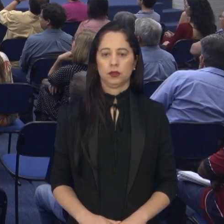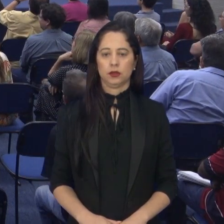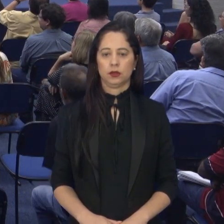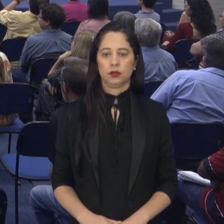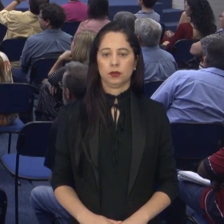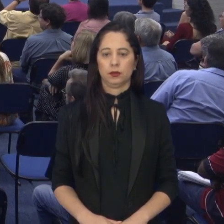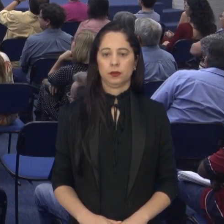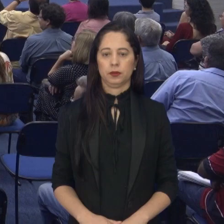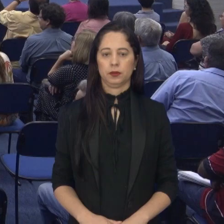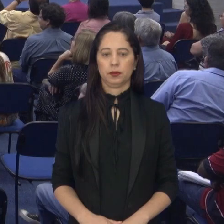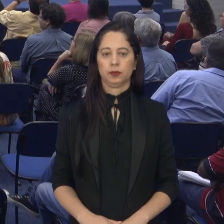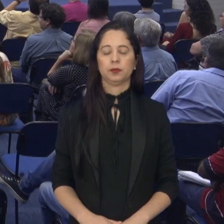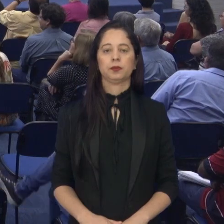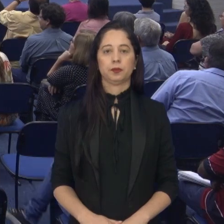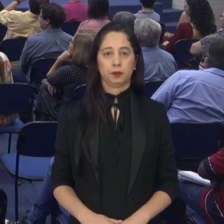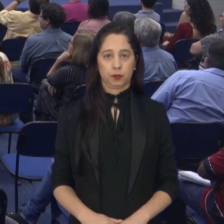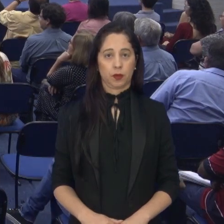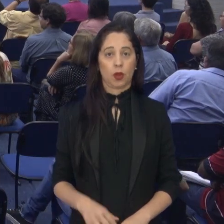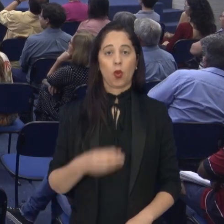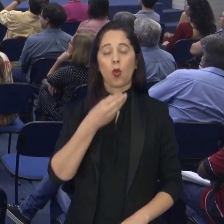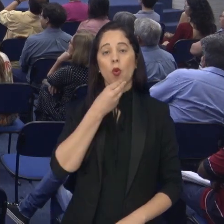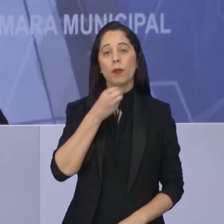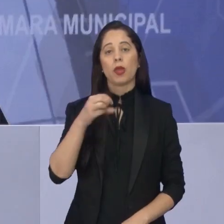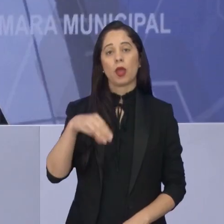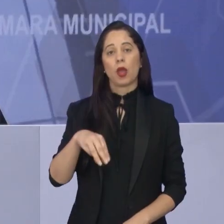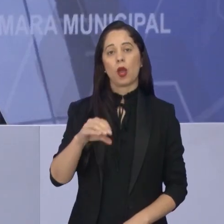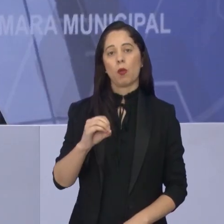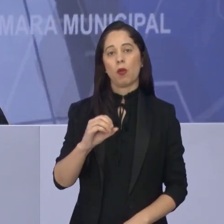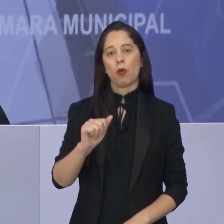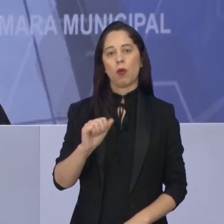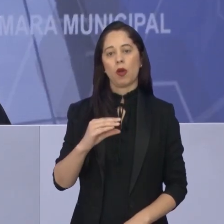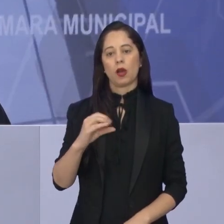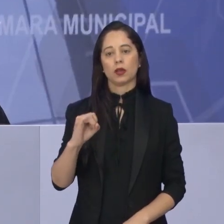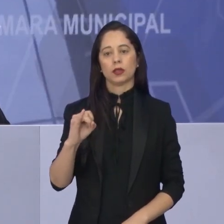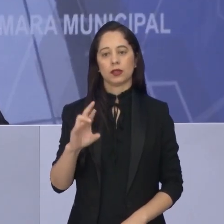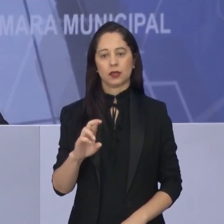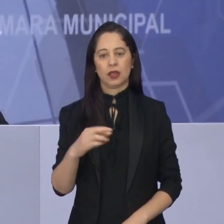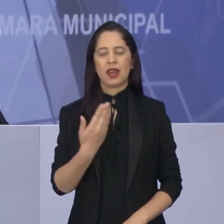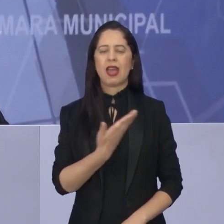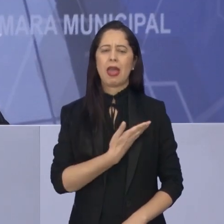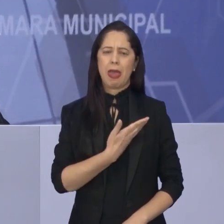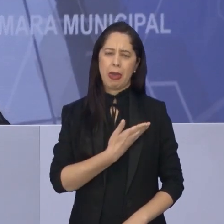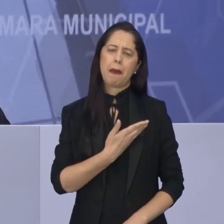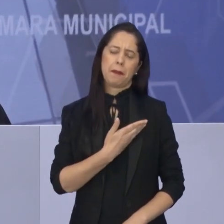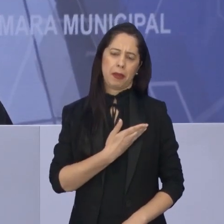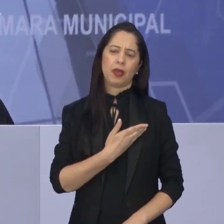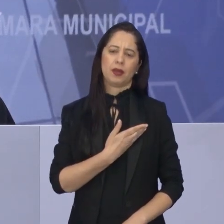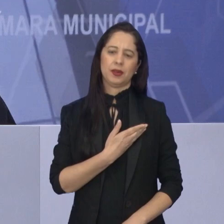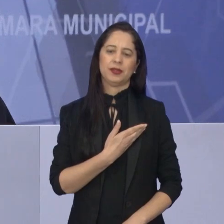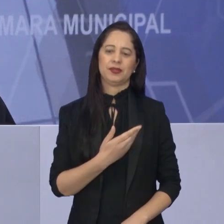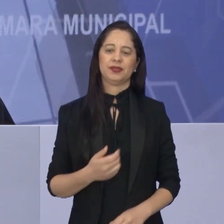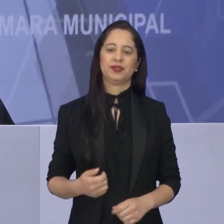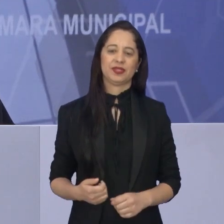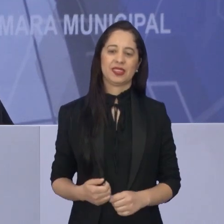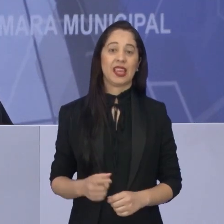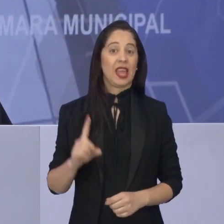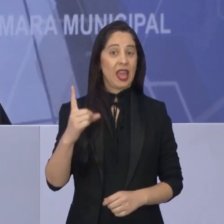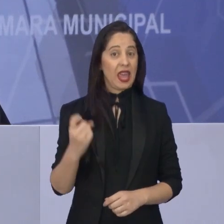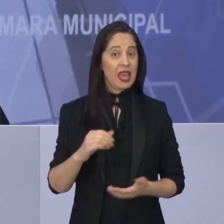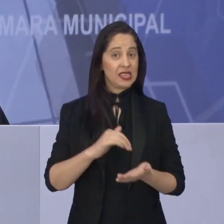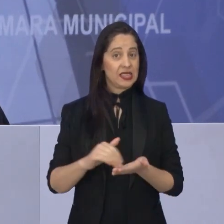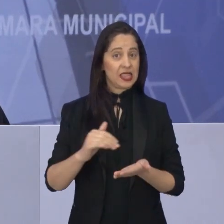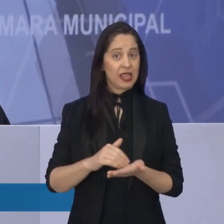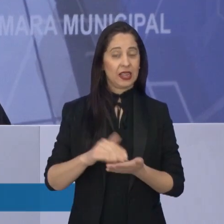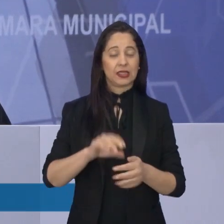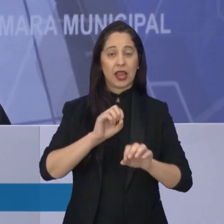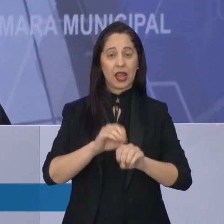Do INPE, Moacir Pinto, que é amigo do homenageado Milione, aliás, amigo de todos nós, né, Moacir? Ex-secretário de